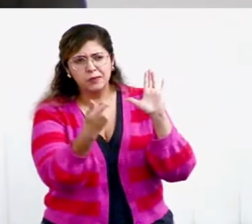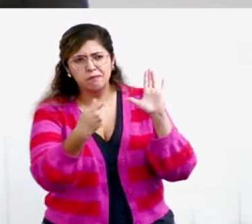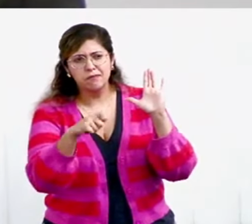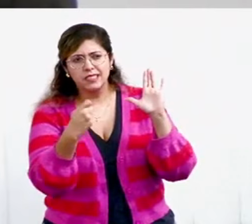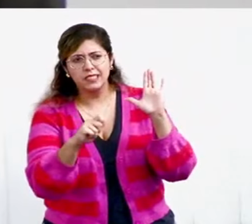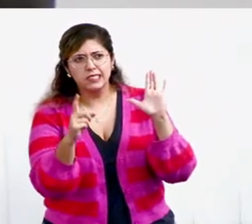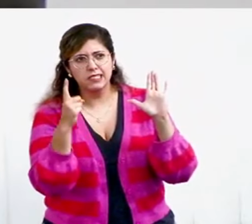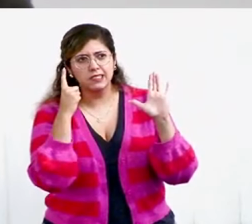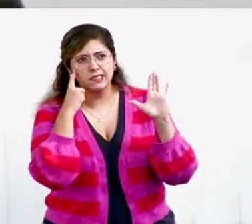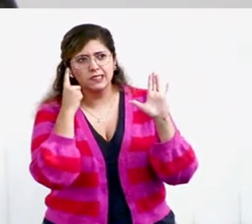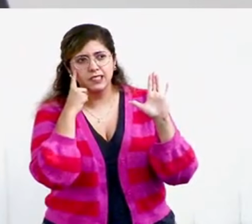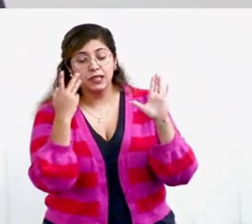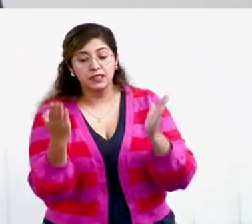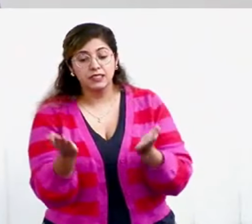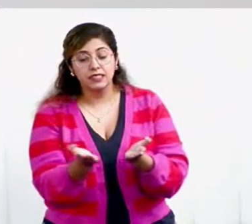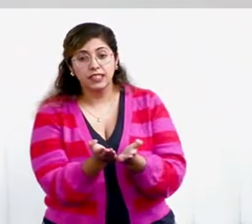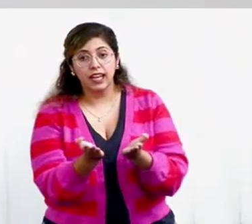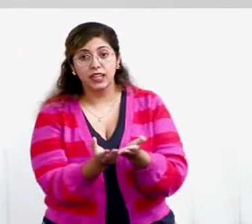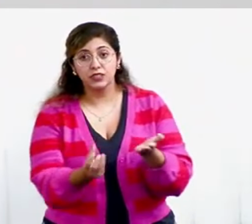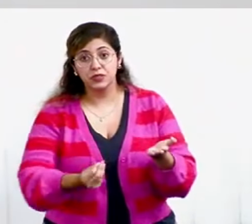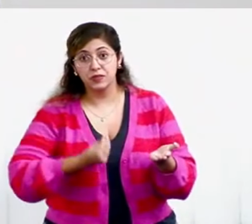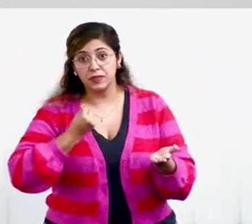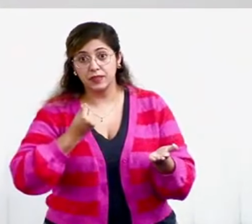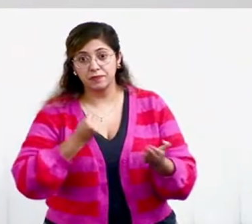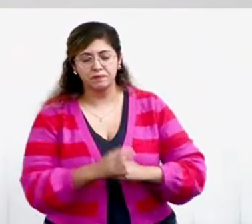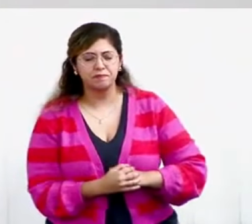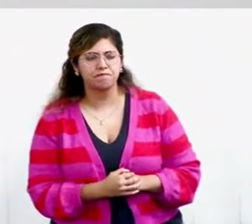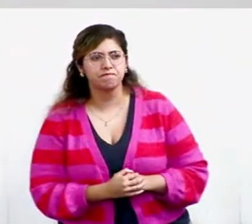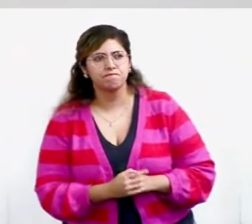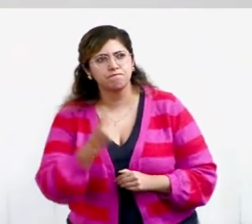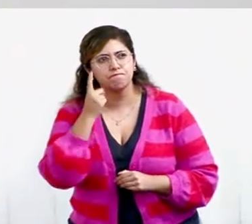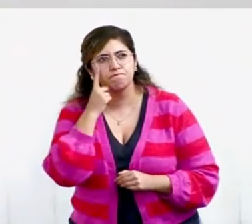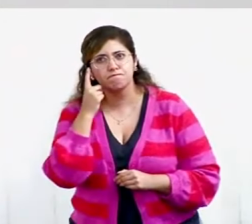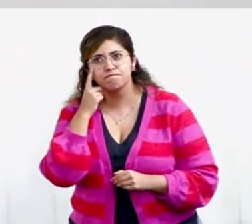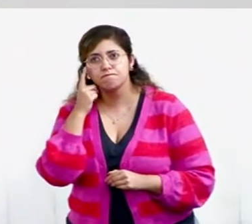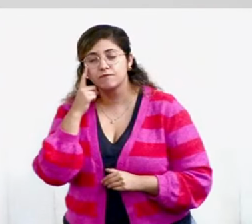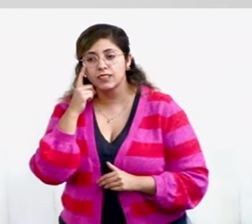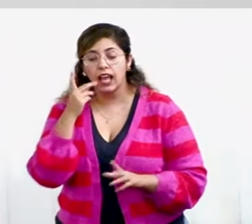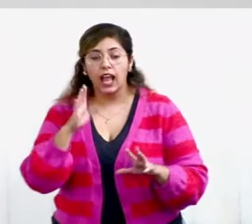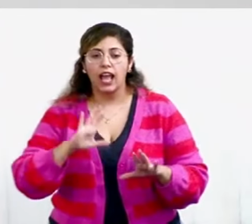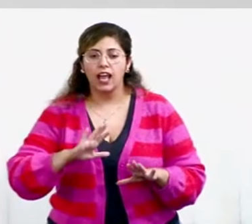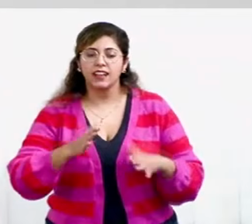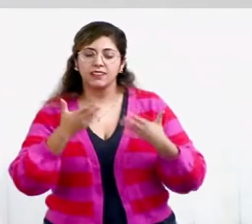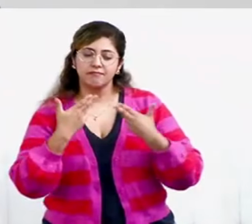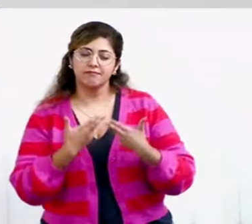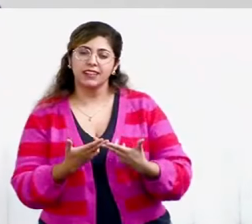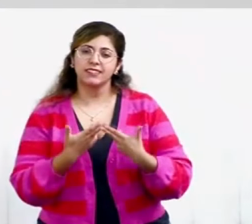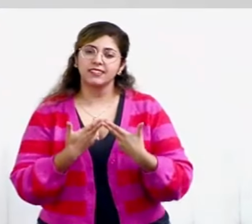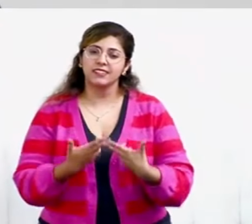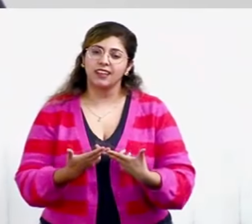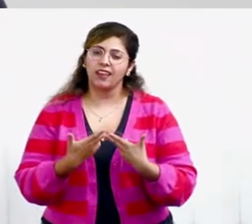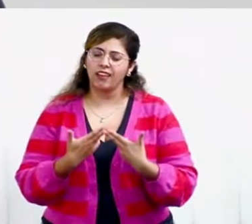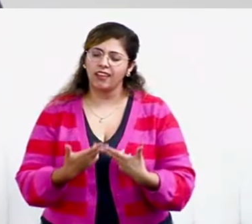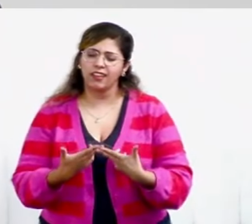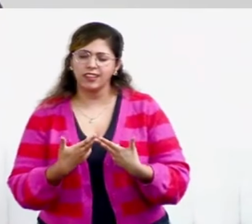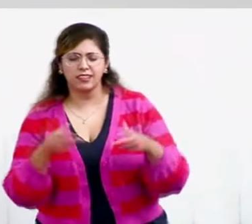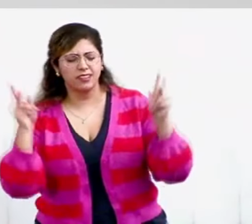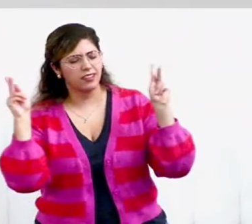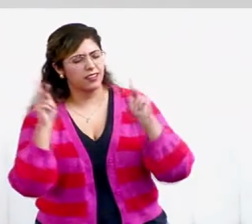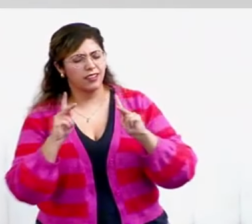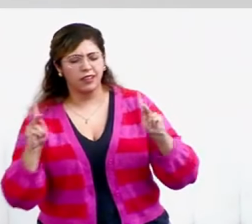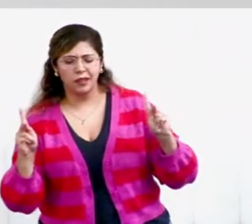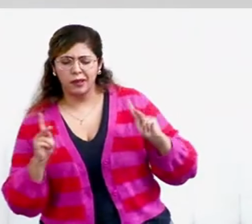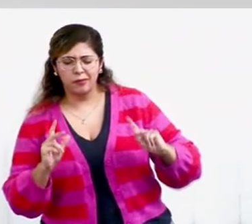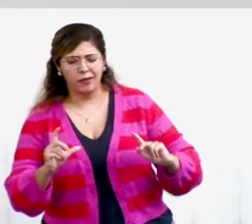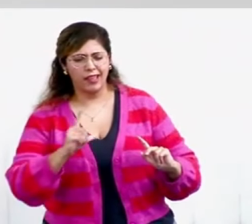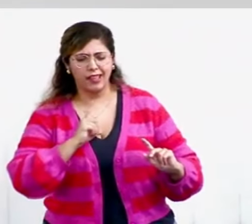na vida do cristão. Ele diz a humildade, a mansidão, a longanimidade, o suportar um ao outro, o